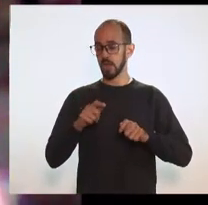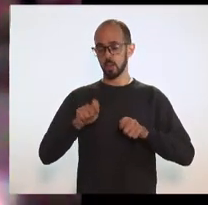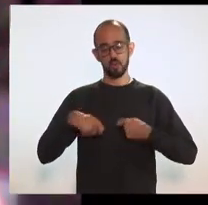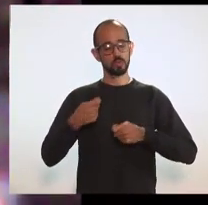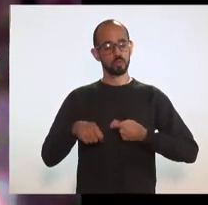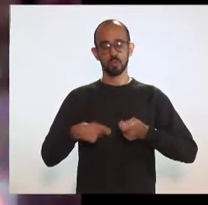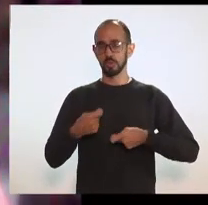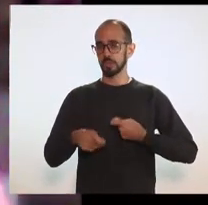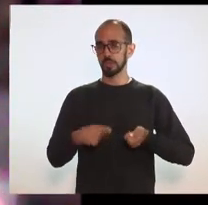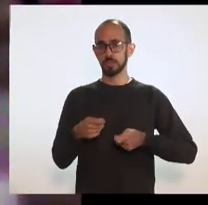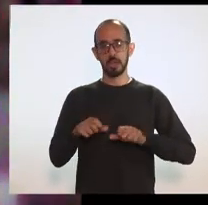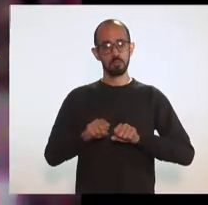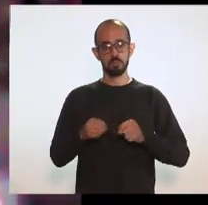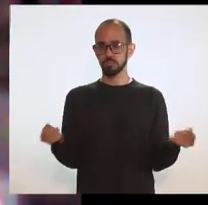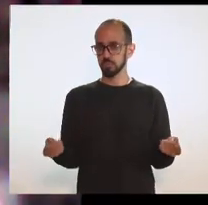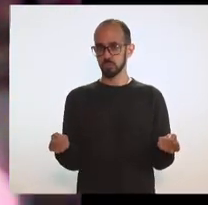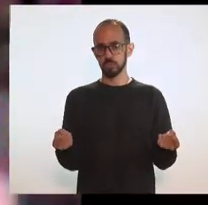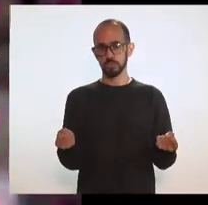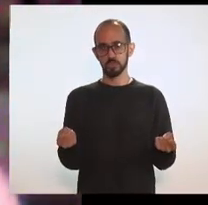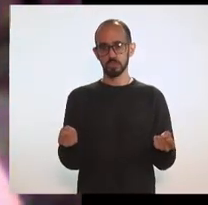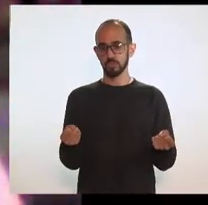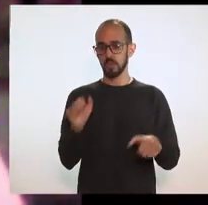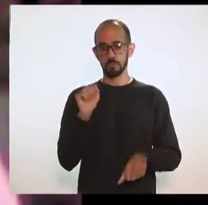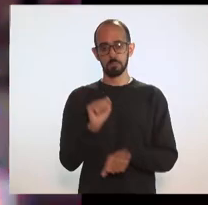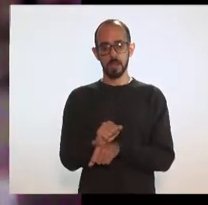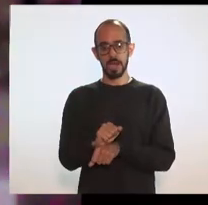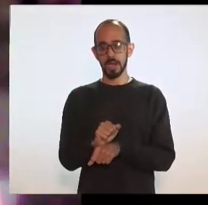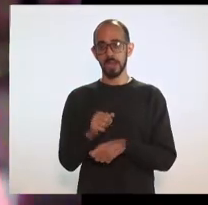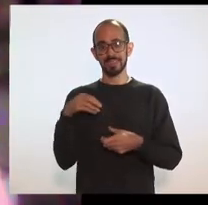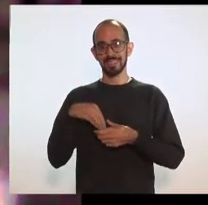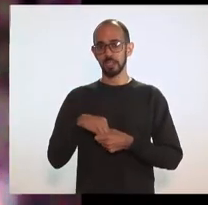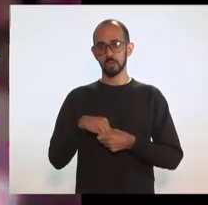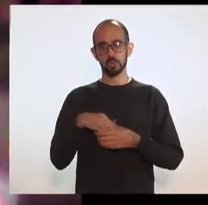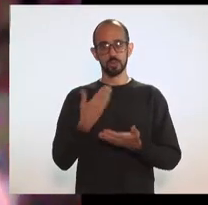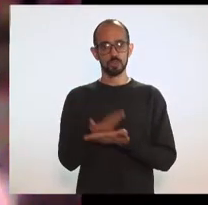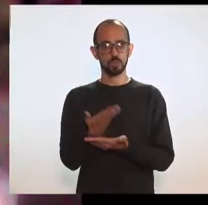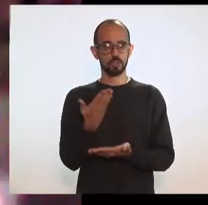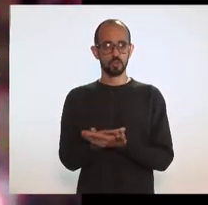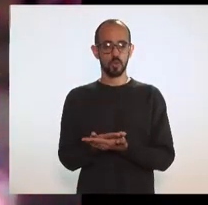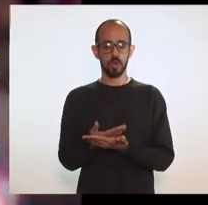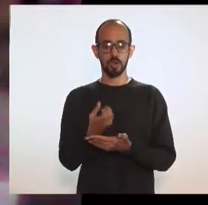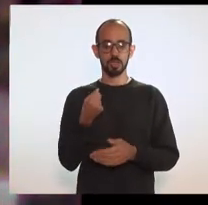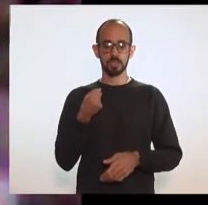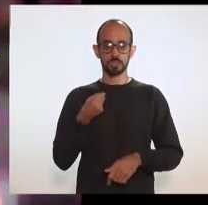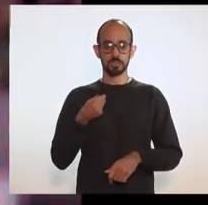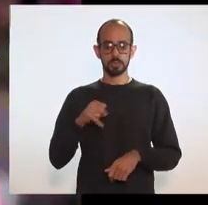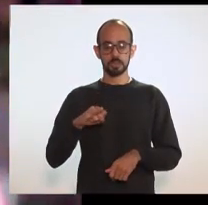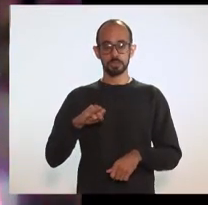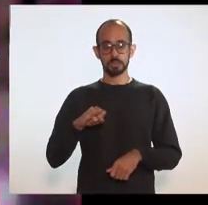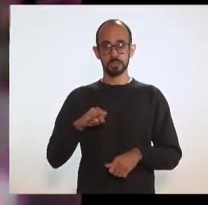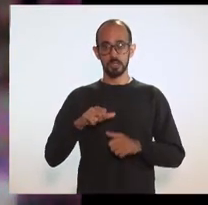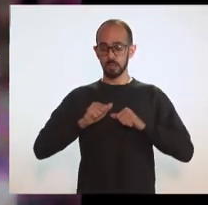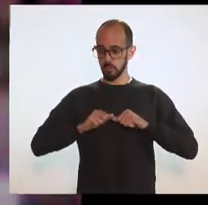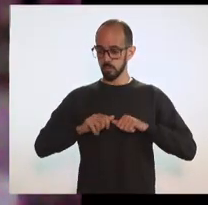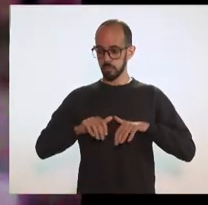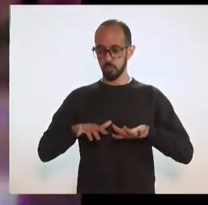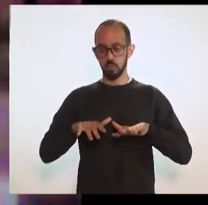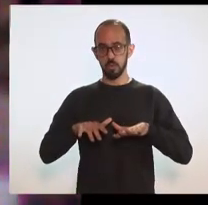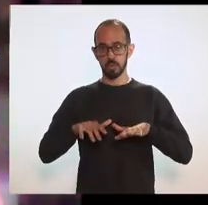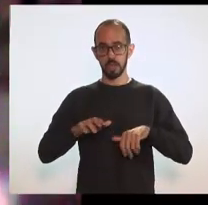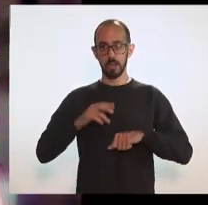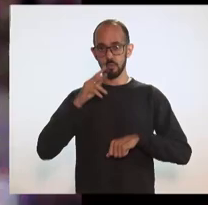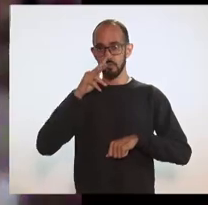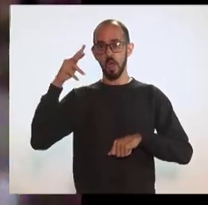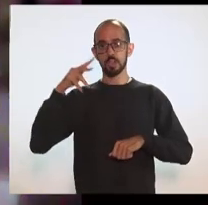impossível controlar surtos do convívio dentro das escolas quando os níveis de Contagem estão alto